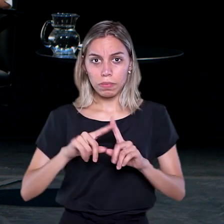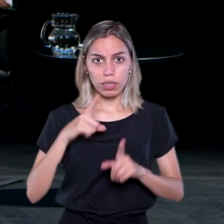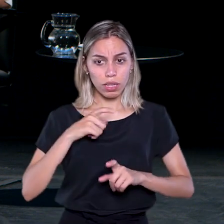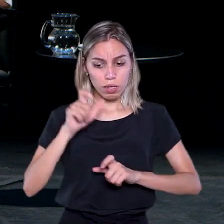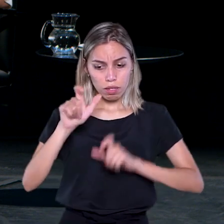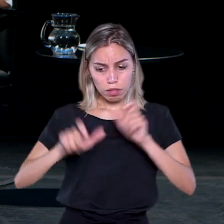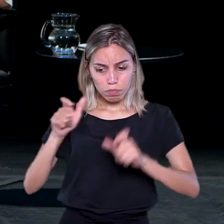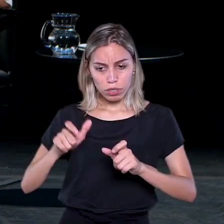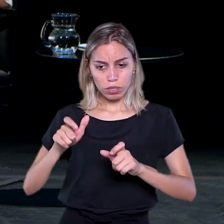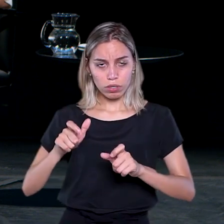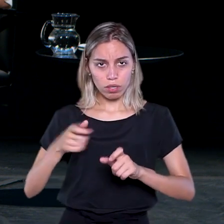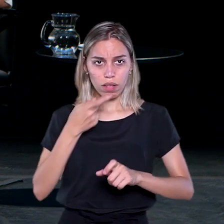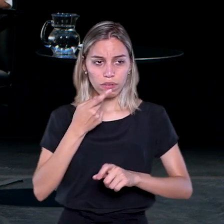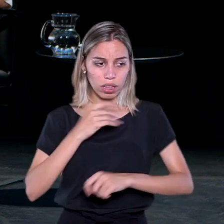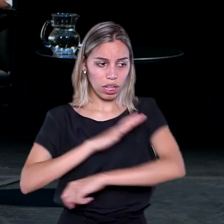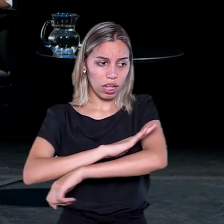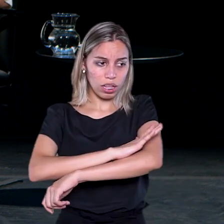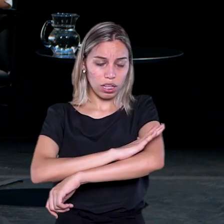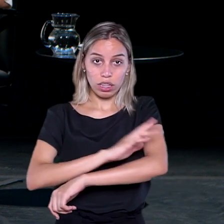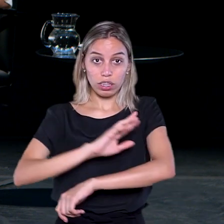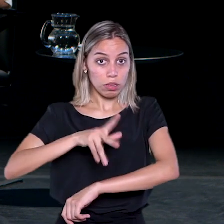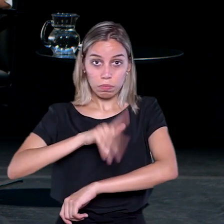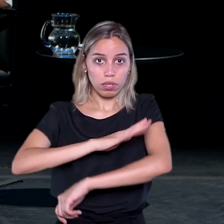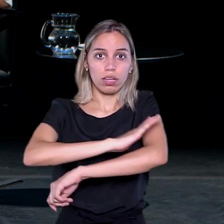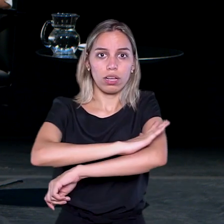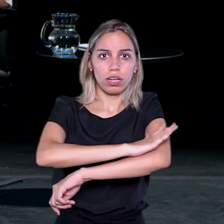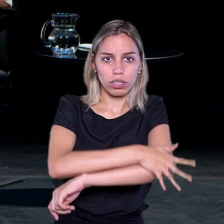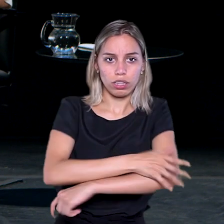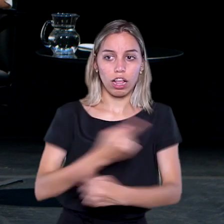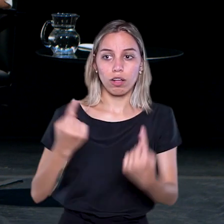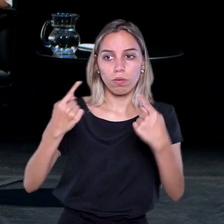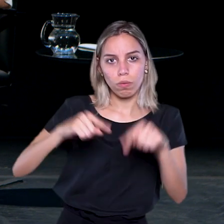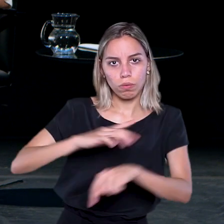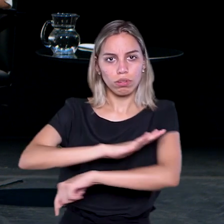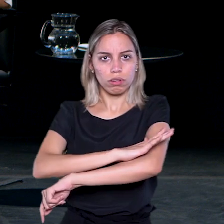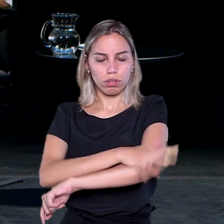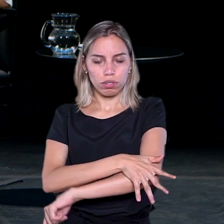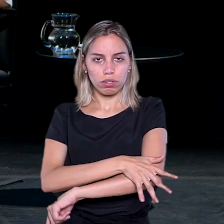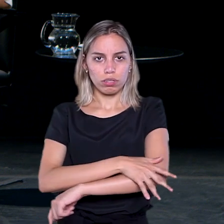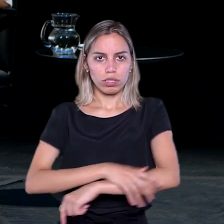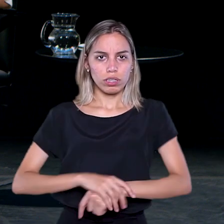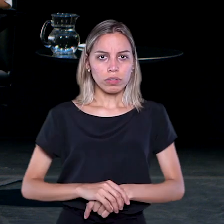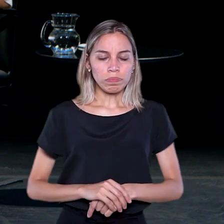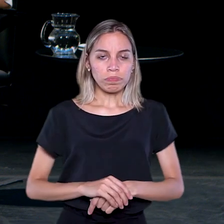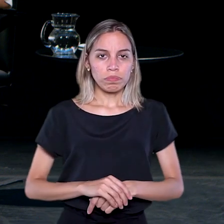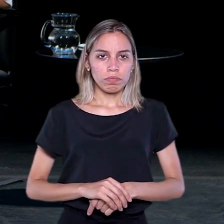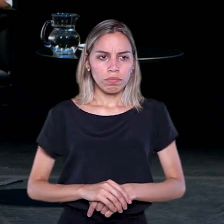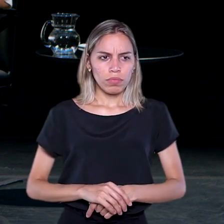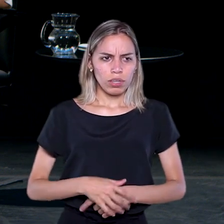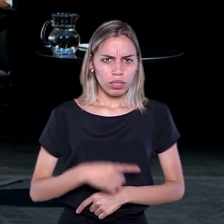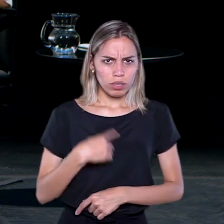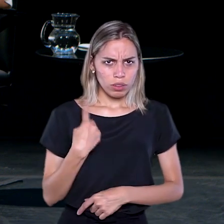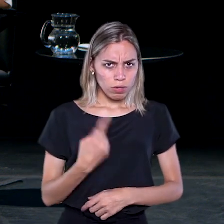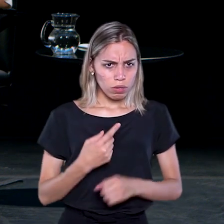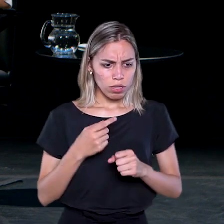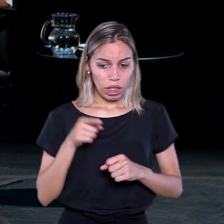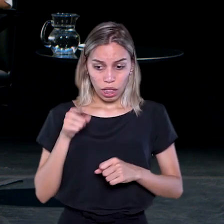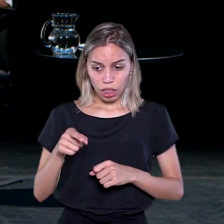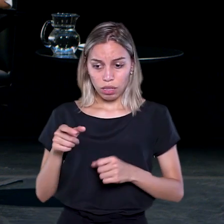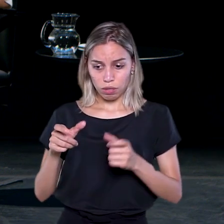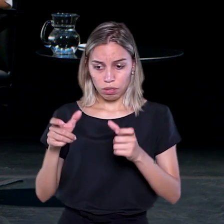se coloca como antirracista. E a pergunta que eu faço é: será que podemos contar com a branquitude